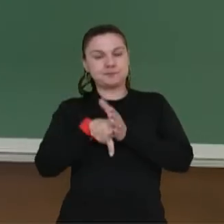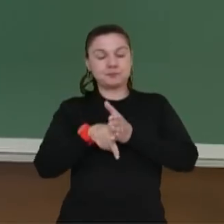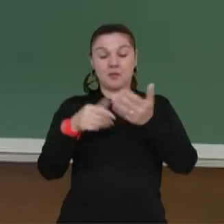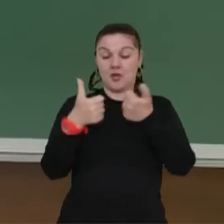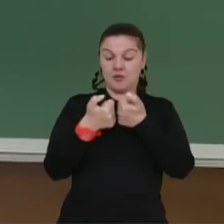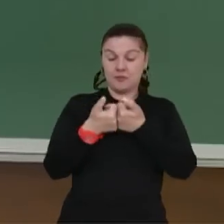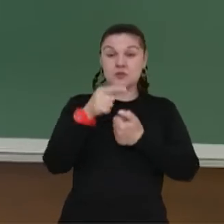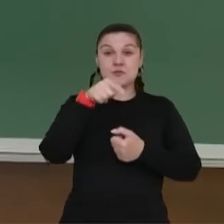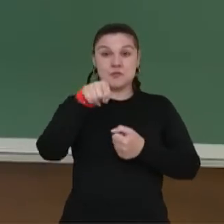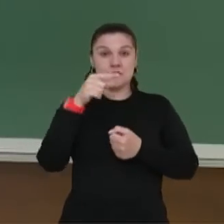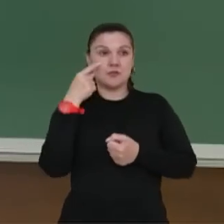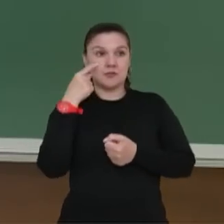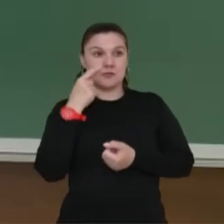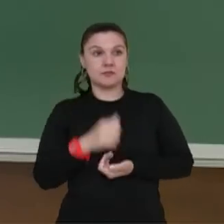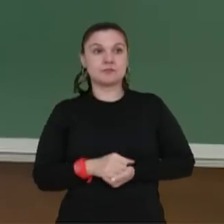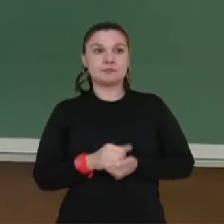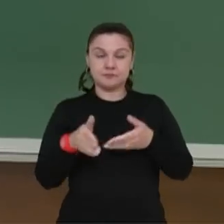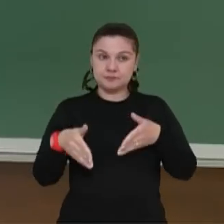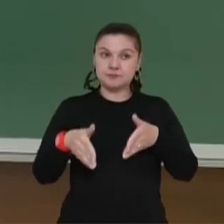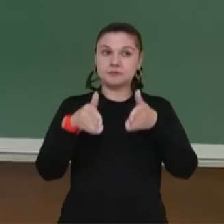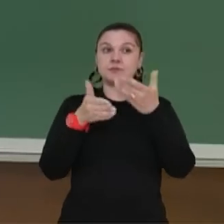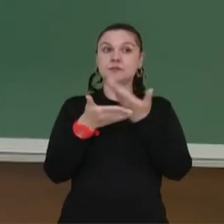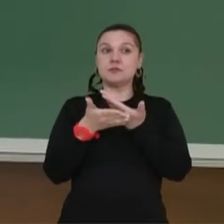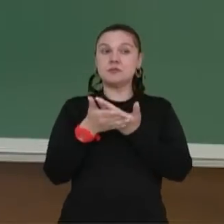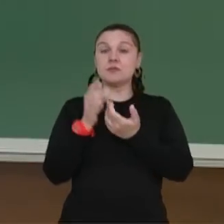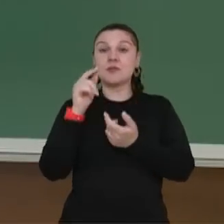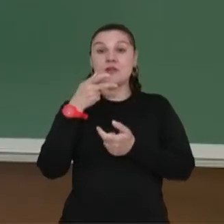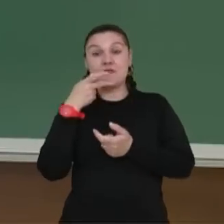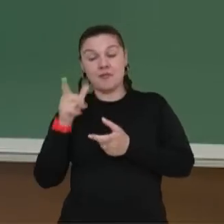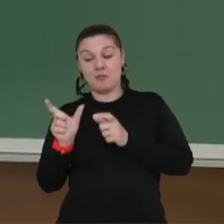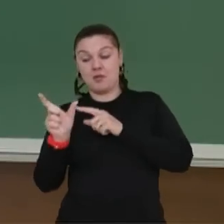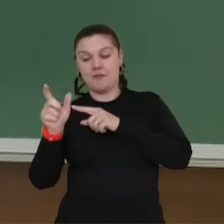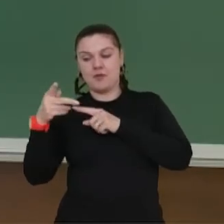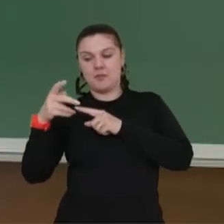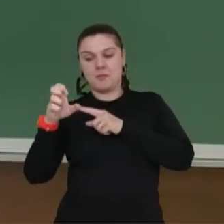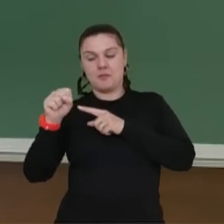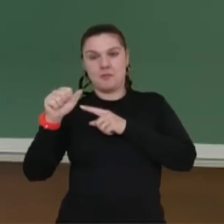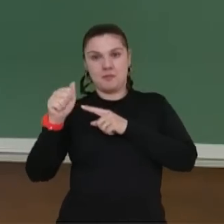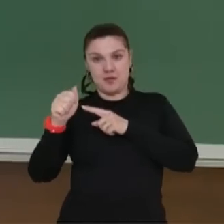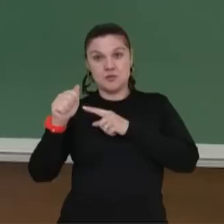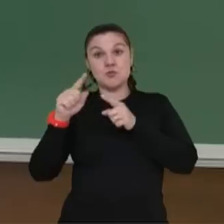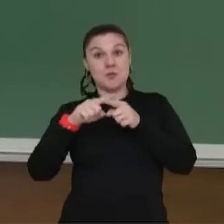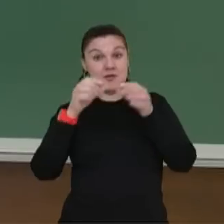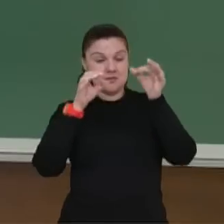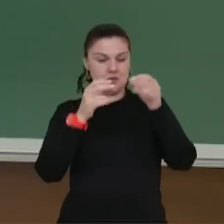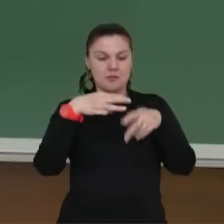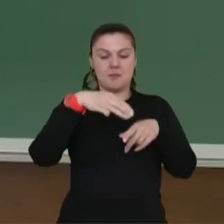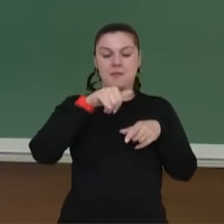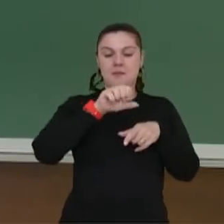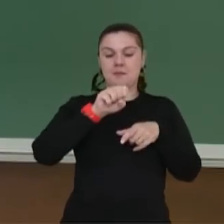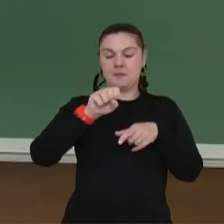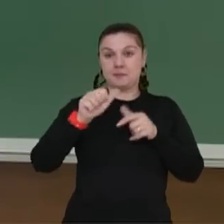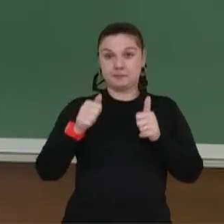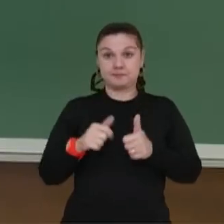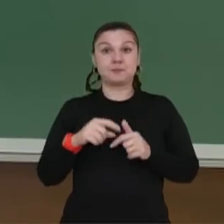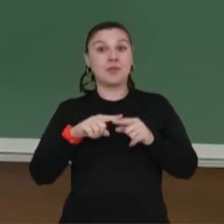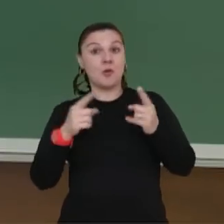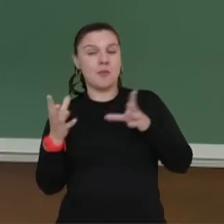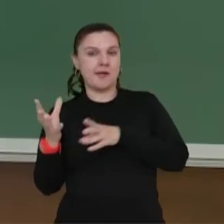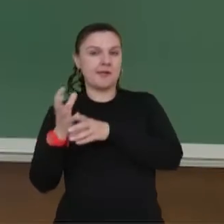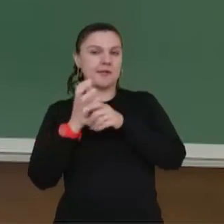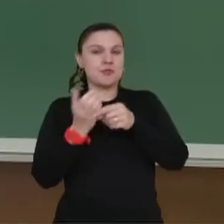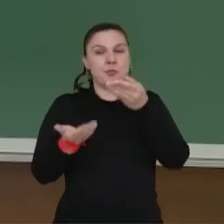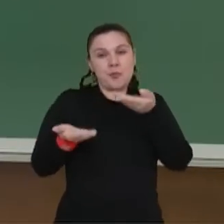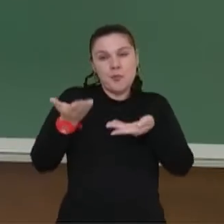física, em algum momento da sua caminhada escolar, você vai descobrir que a gente fala peso, mas o correto é dizer massa, tá bom? Então a massa dos indivíduos